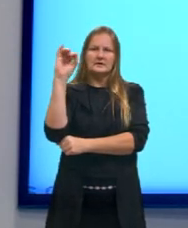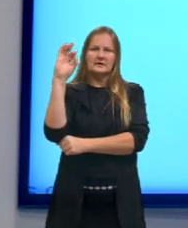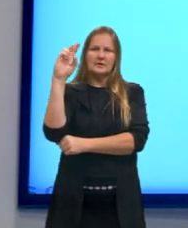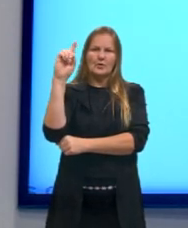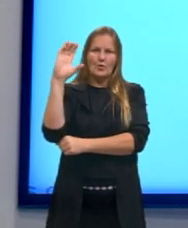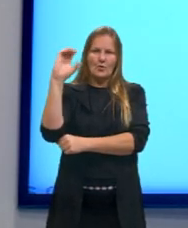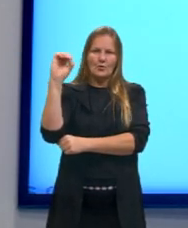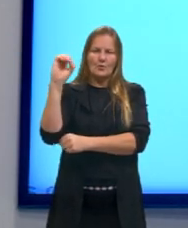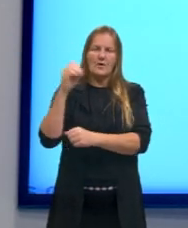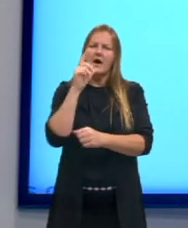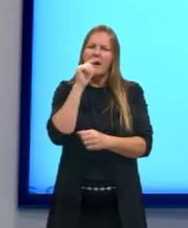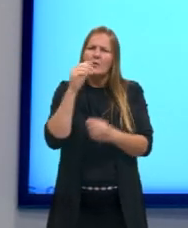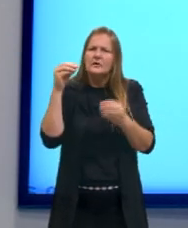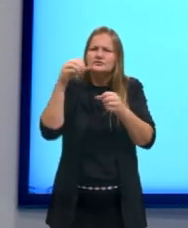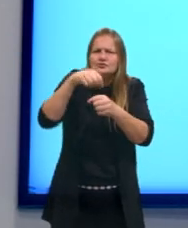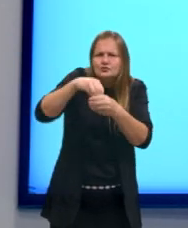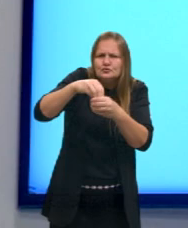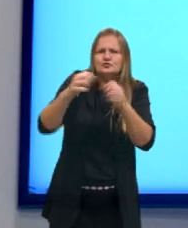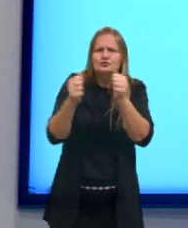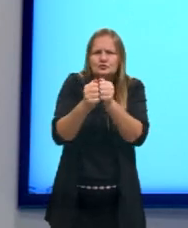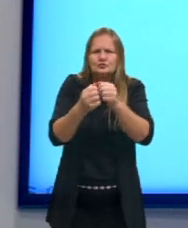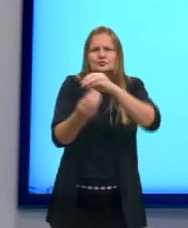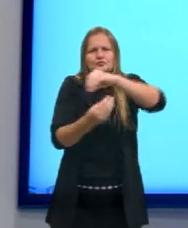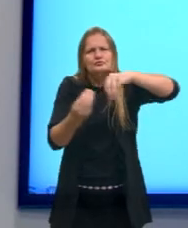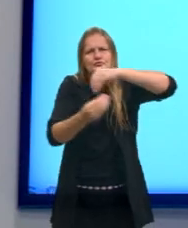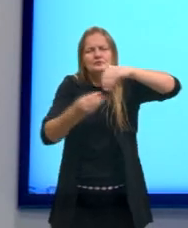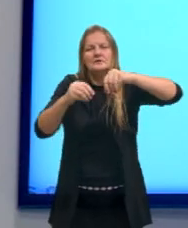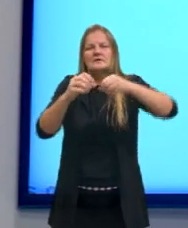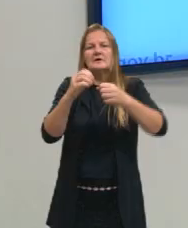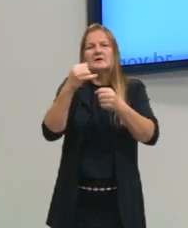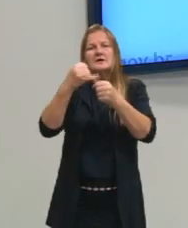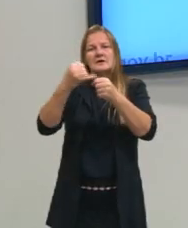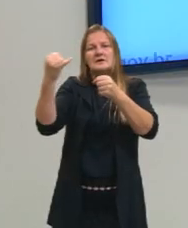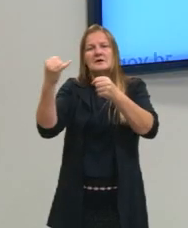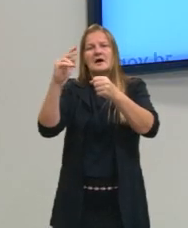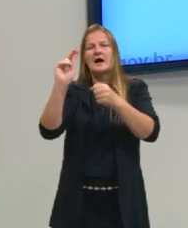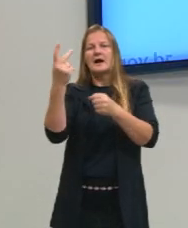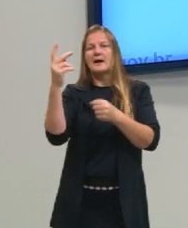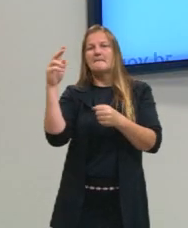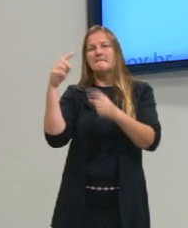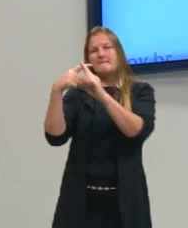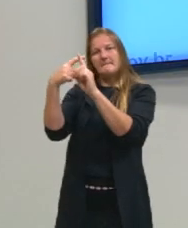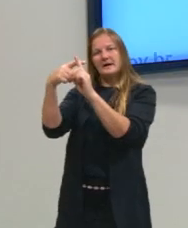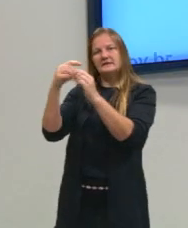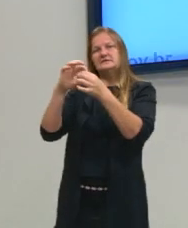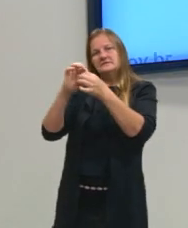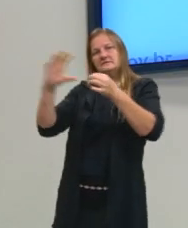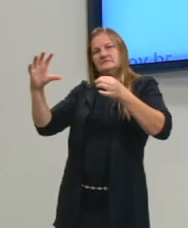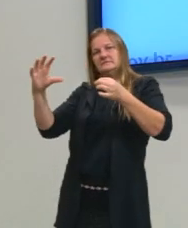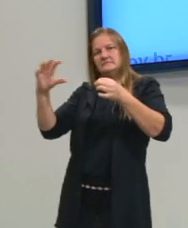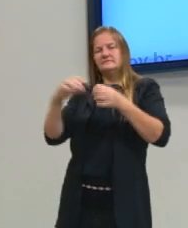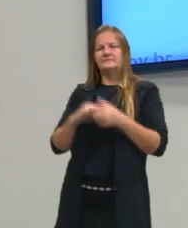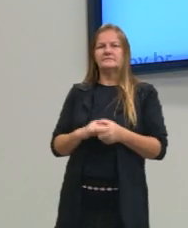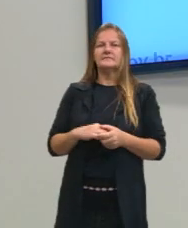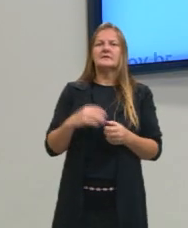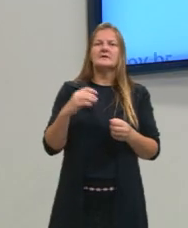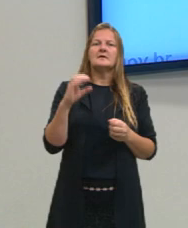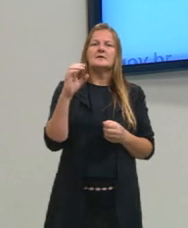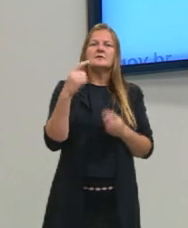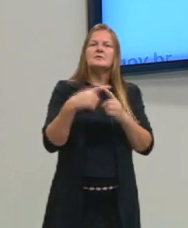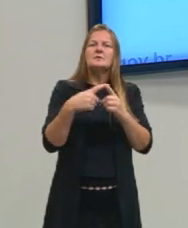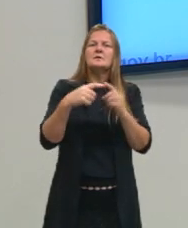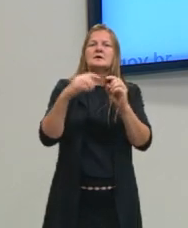de água não precisa ter água vai liberar o h mais um Kart um né e o